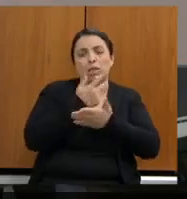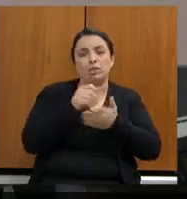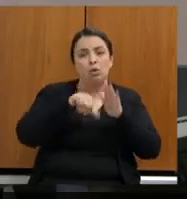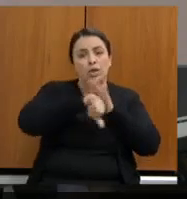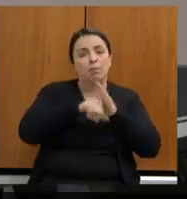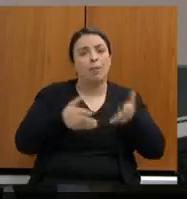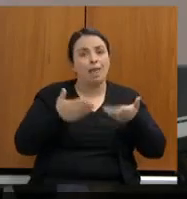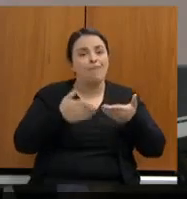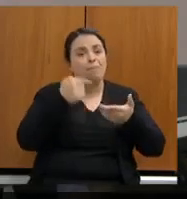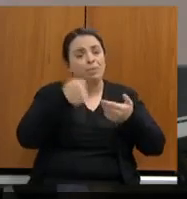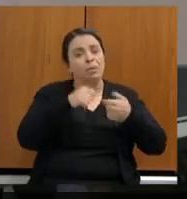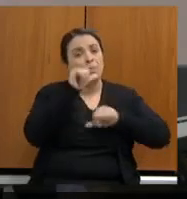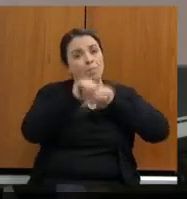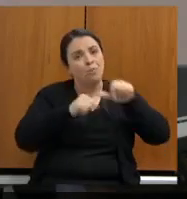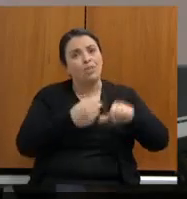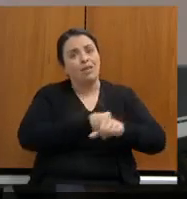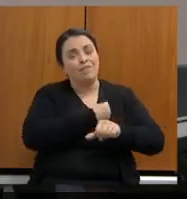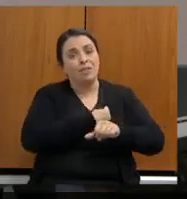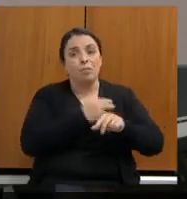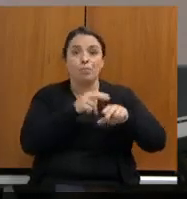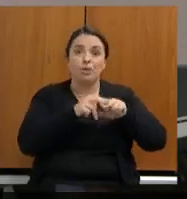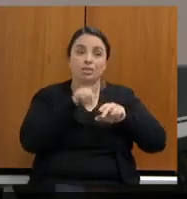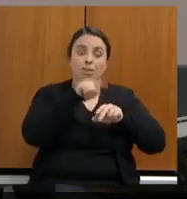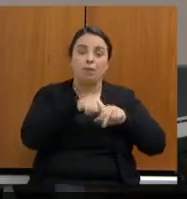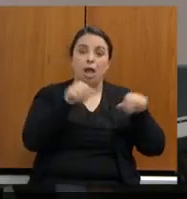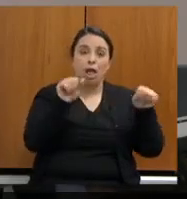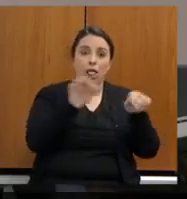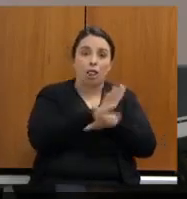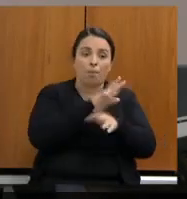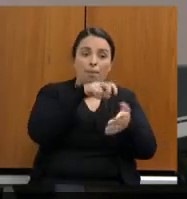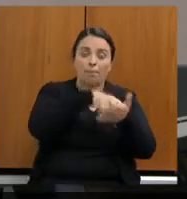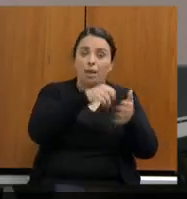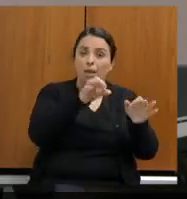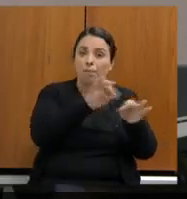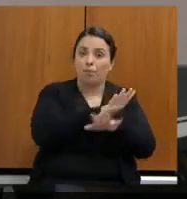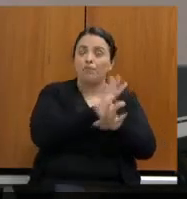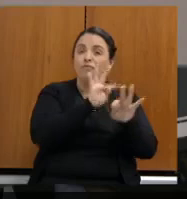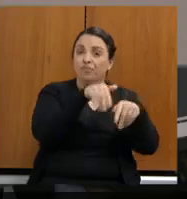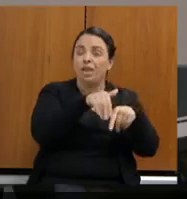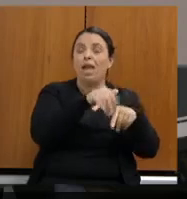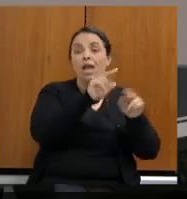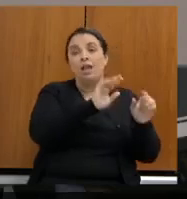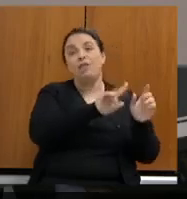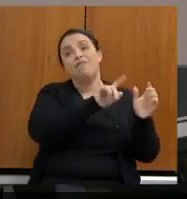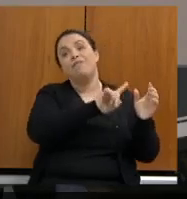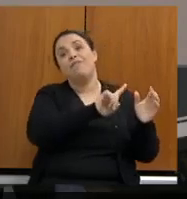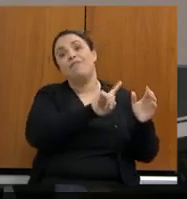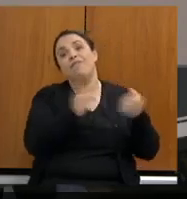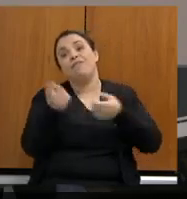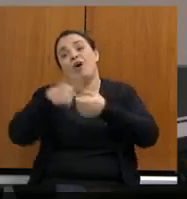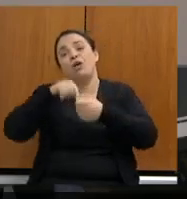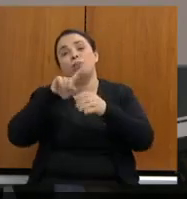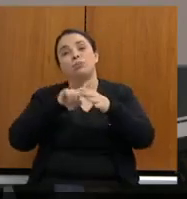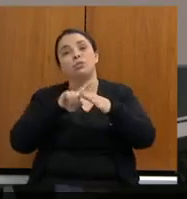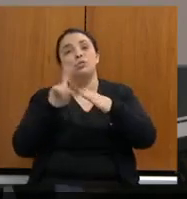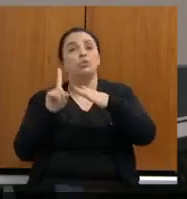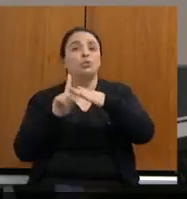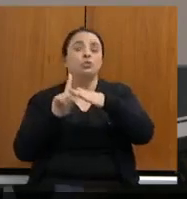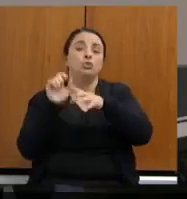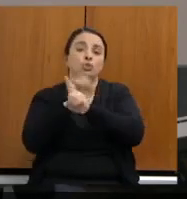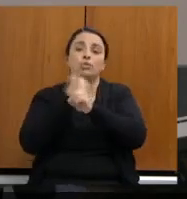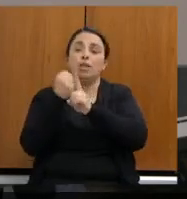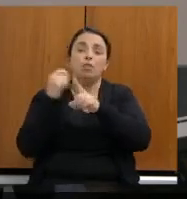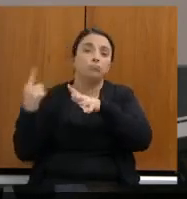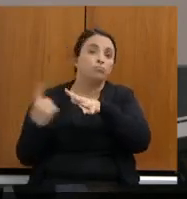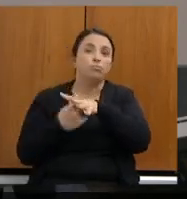para sociedade né alguns não deveriam voltar inclusive sou a favor de pena de morte entendo que a posição de um leite a